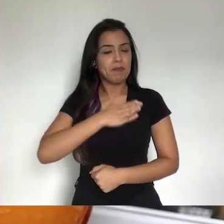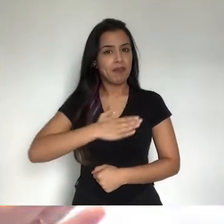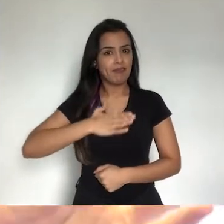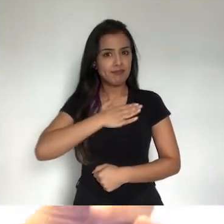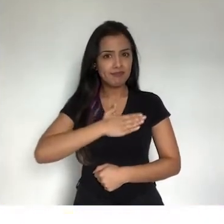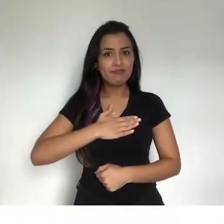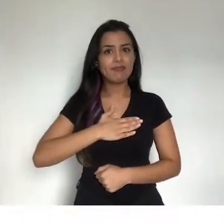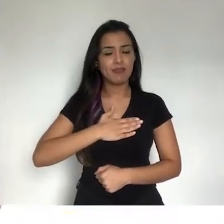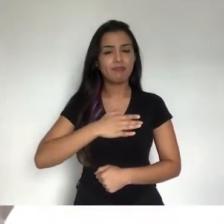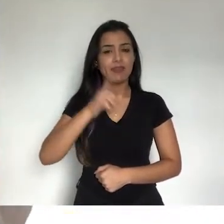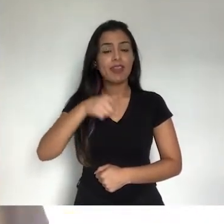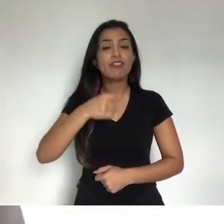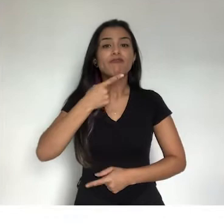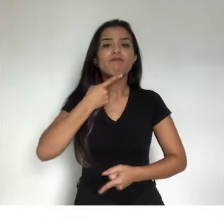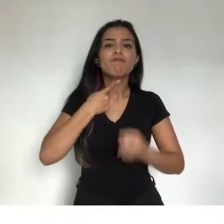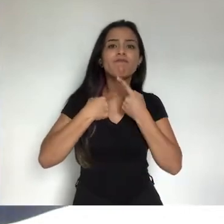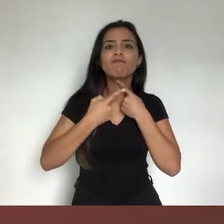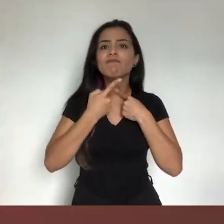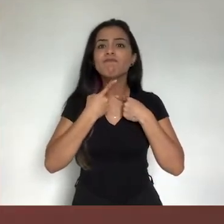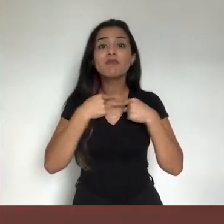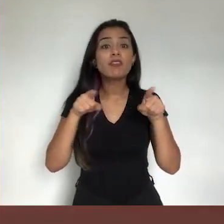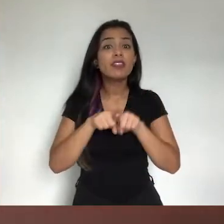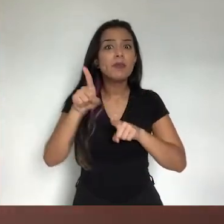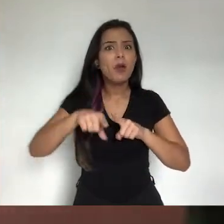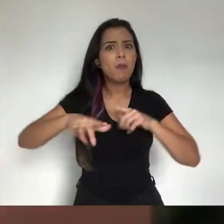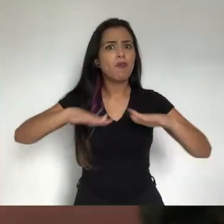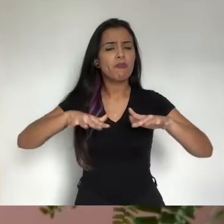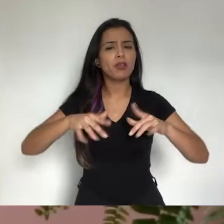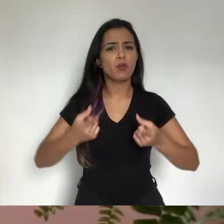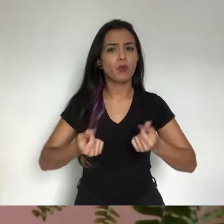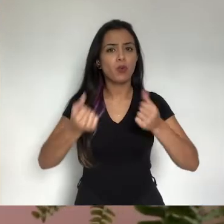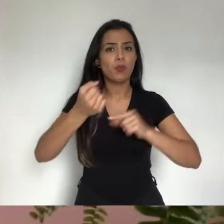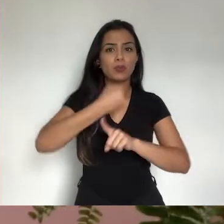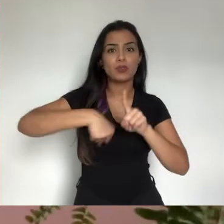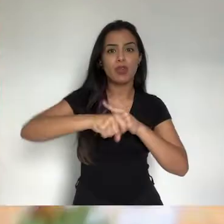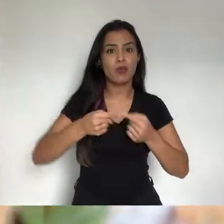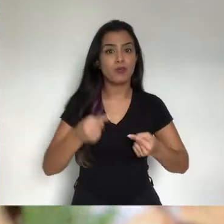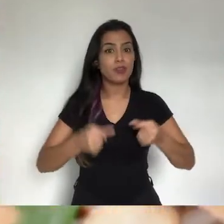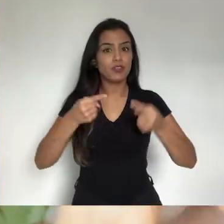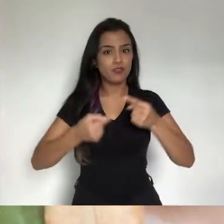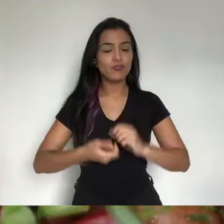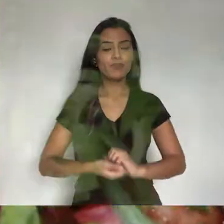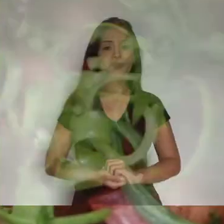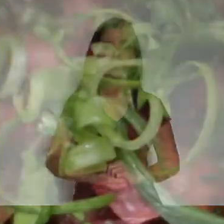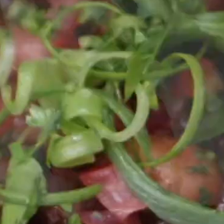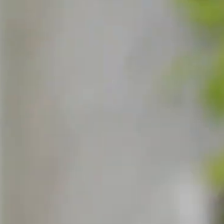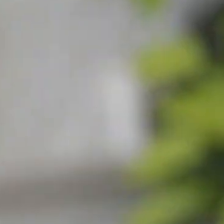é um desejo, ela é um movimento econômico, social, político.